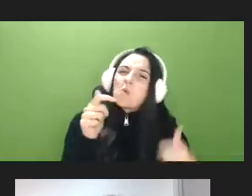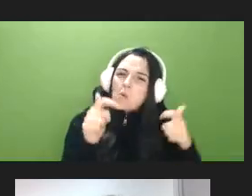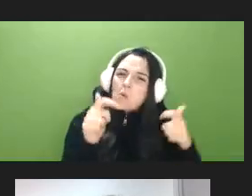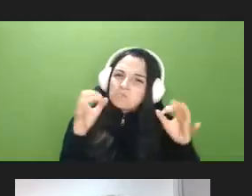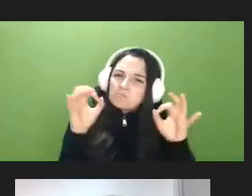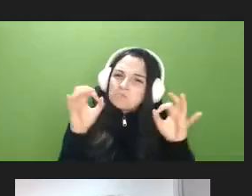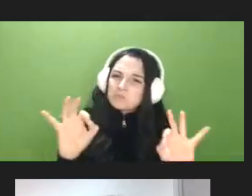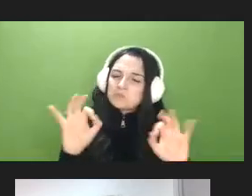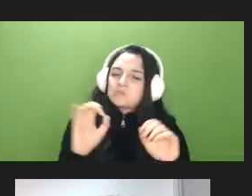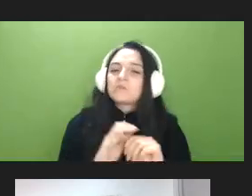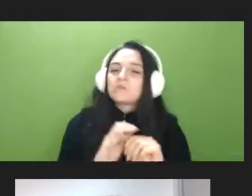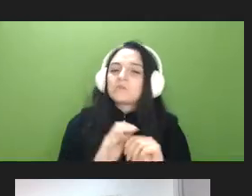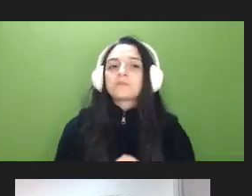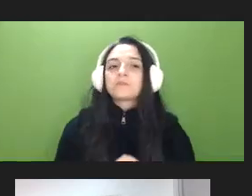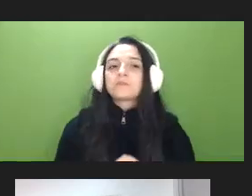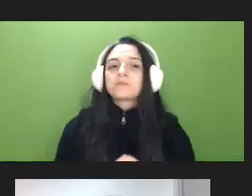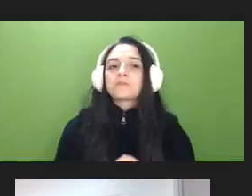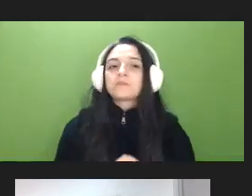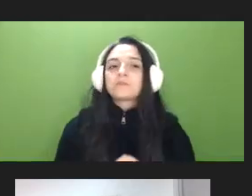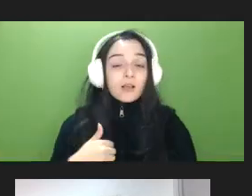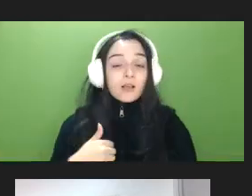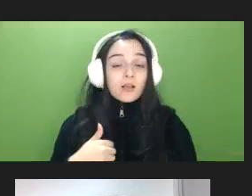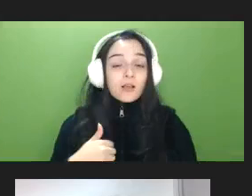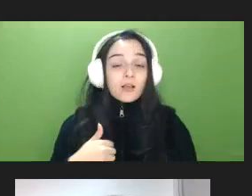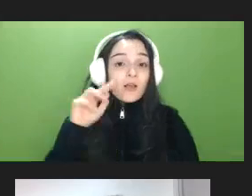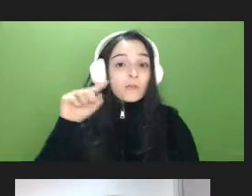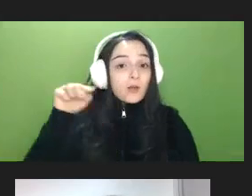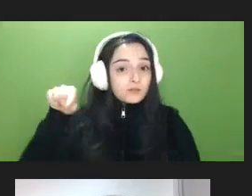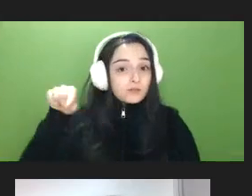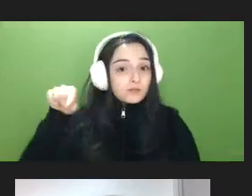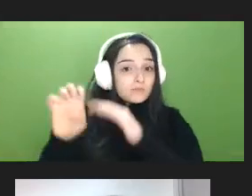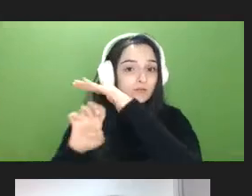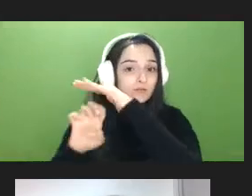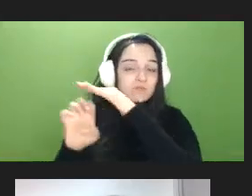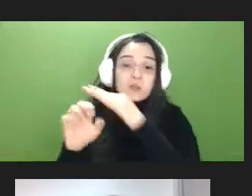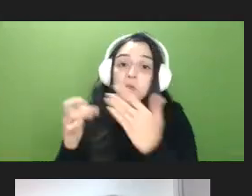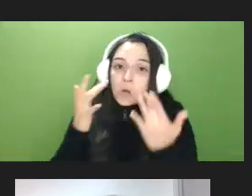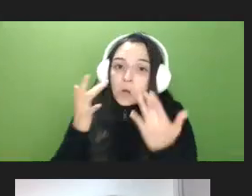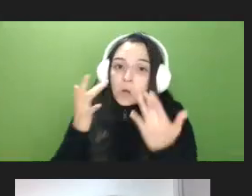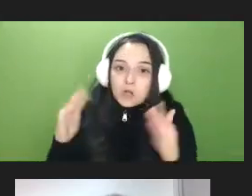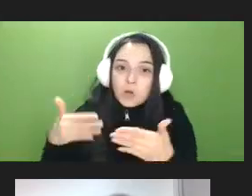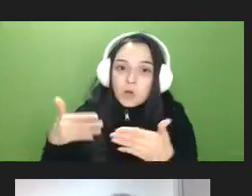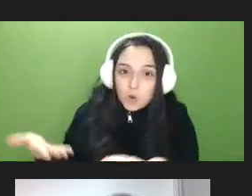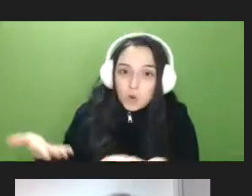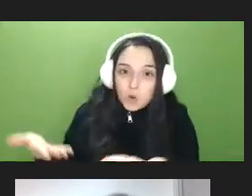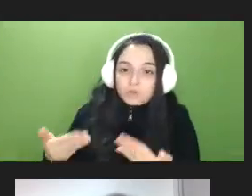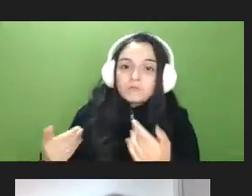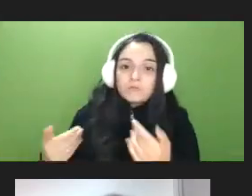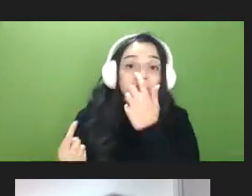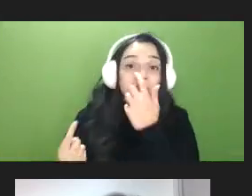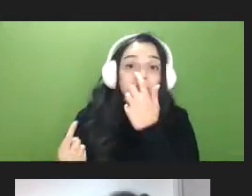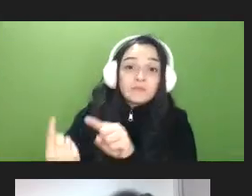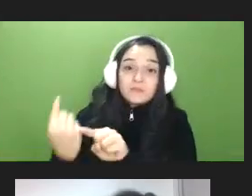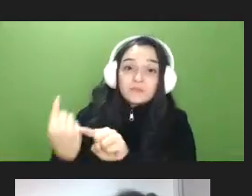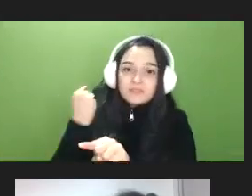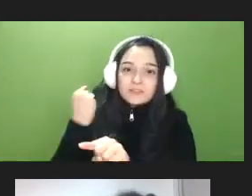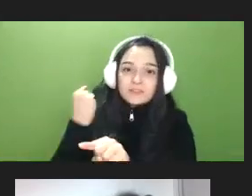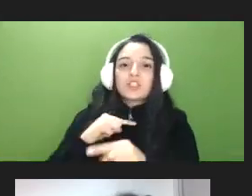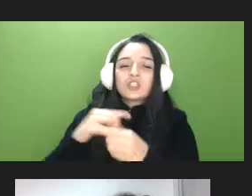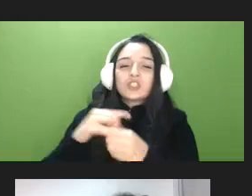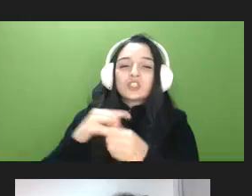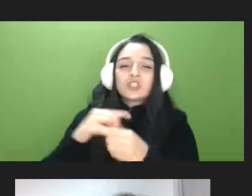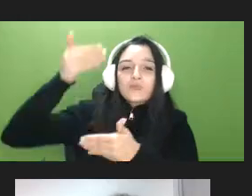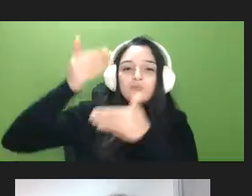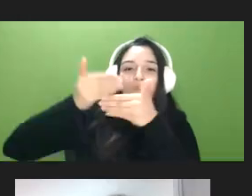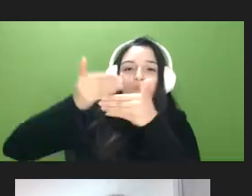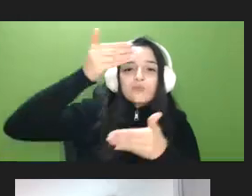lembro que nessa empresa, não sei como é que tá hoje em dia, mas na época que eu trabalhava lá, as portas eram de vidro. E esse